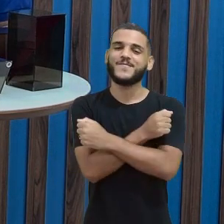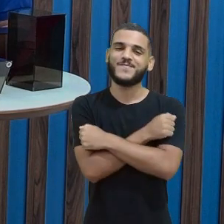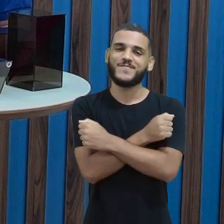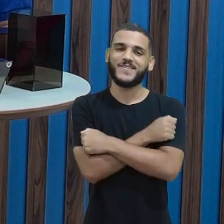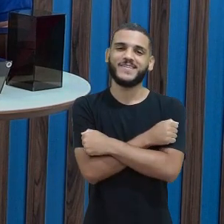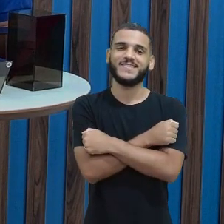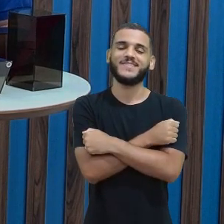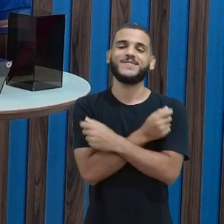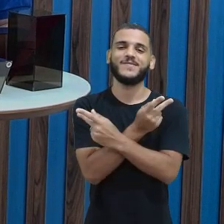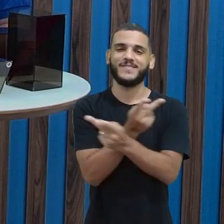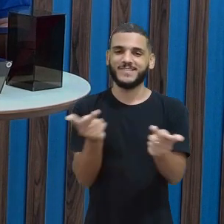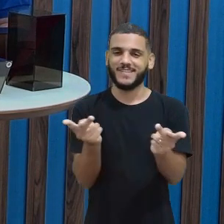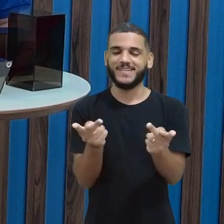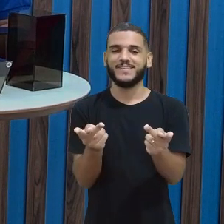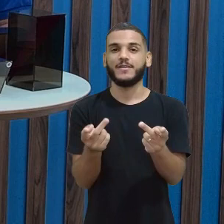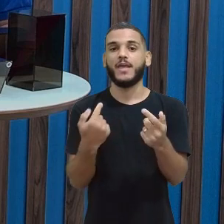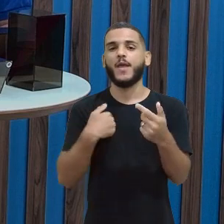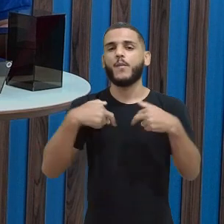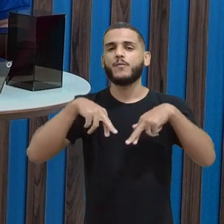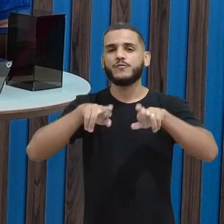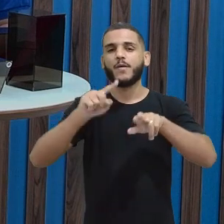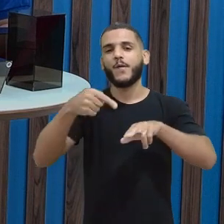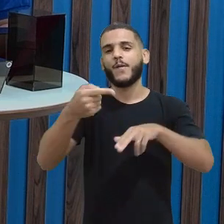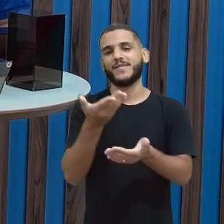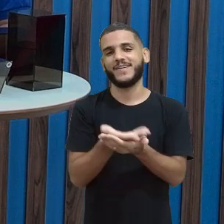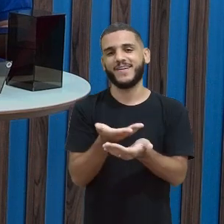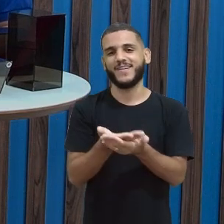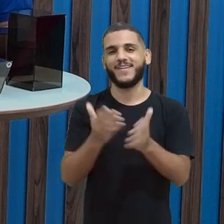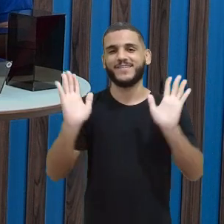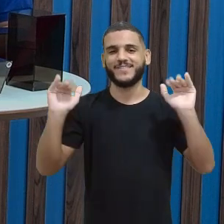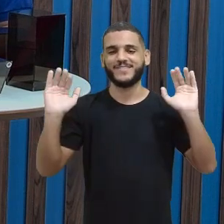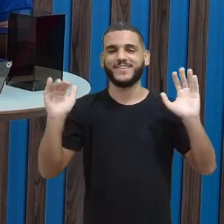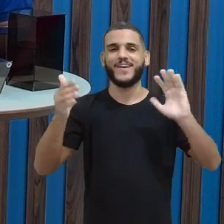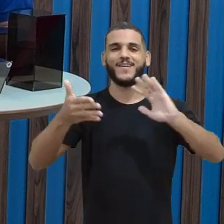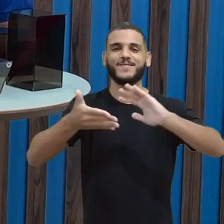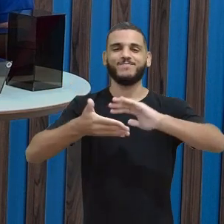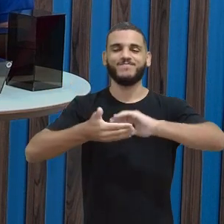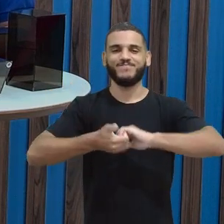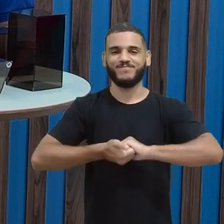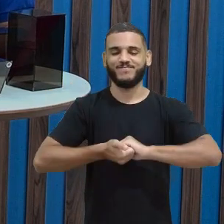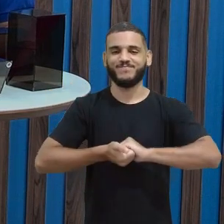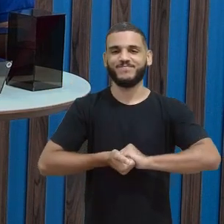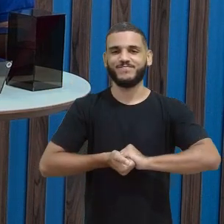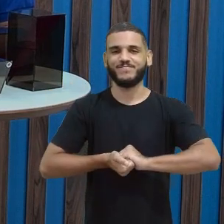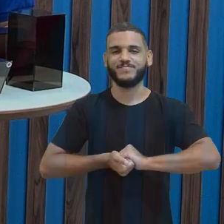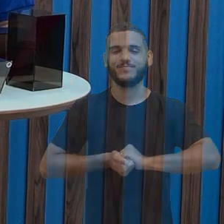grande, tá? E conto com vocês na próxima aula. Tchau, tchau, pessoal!